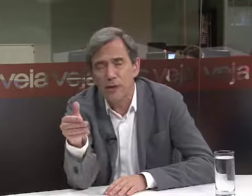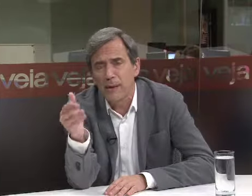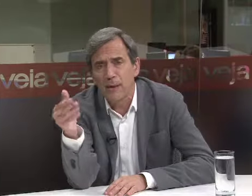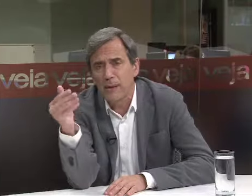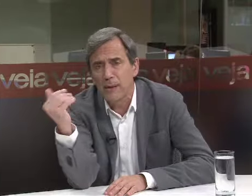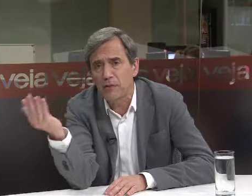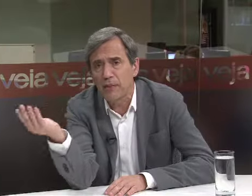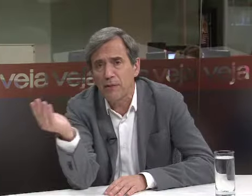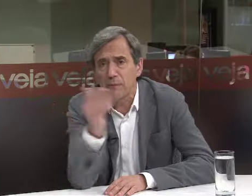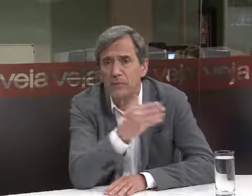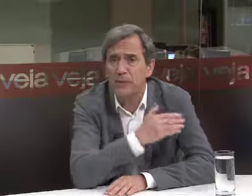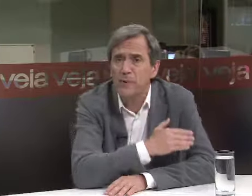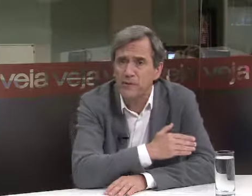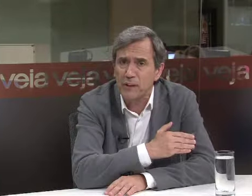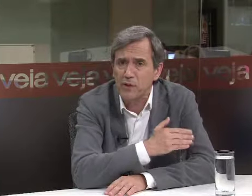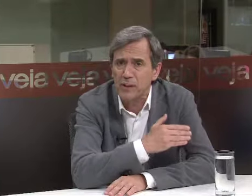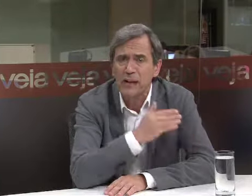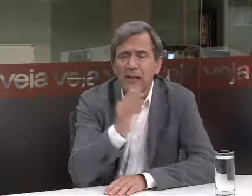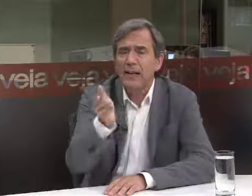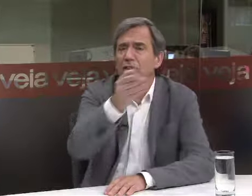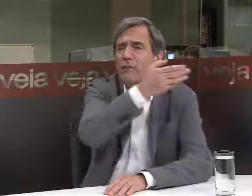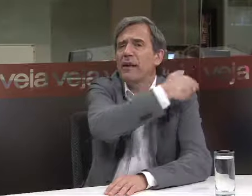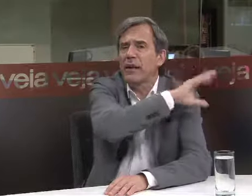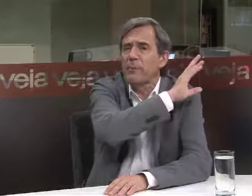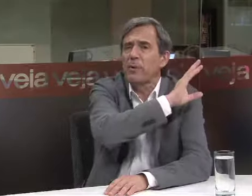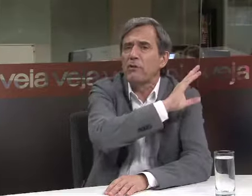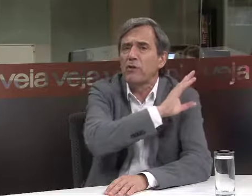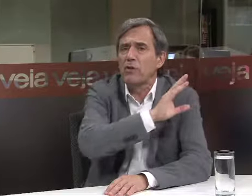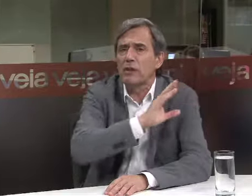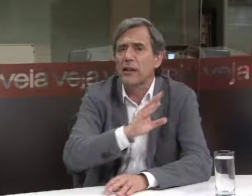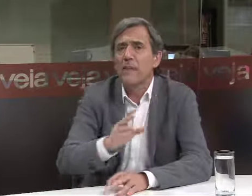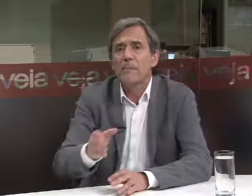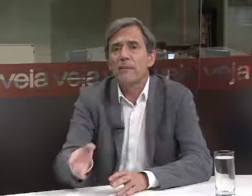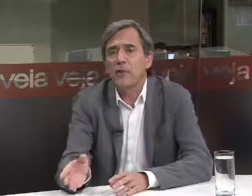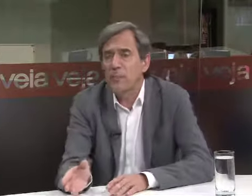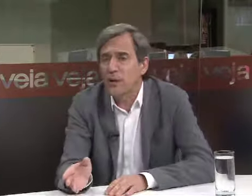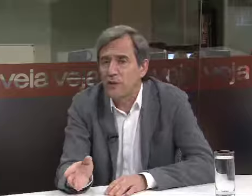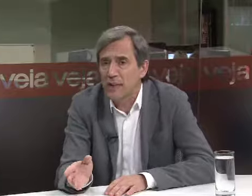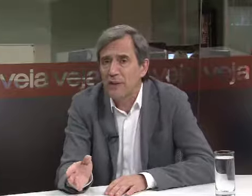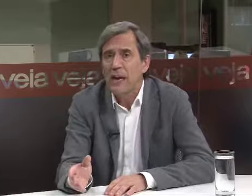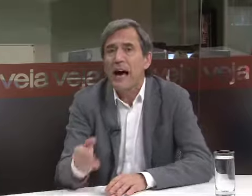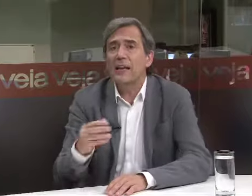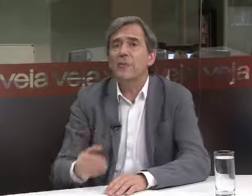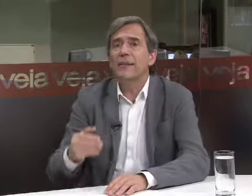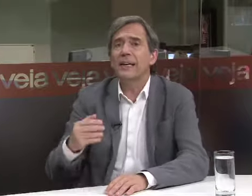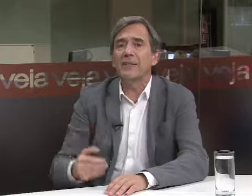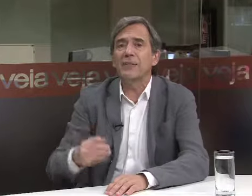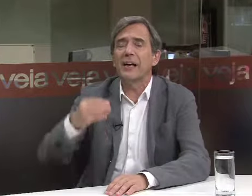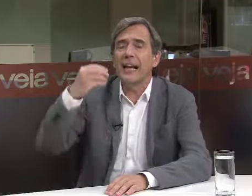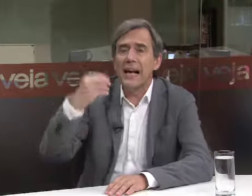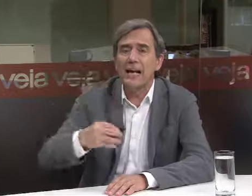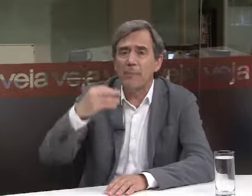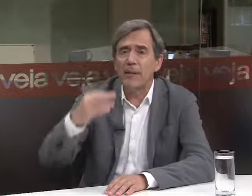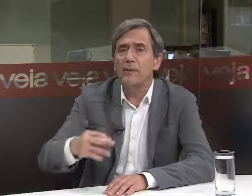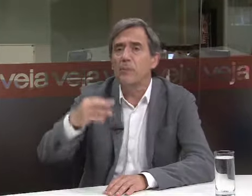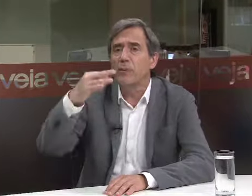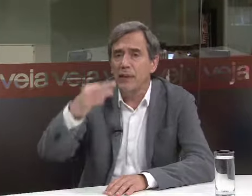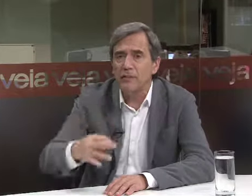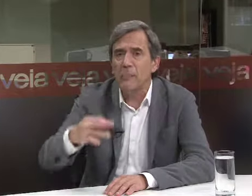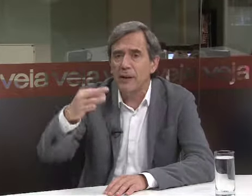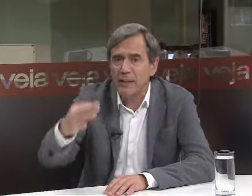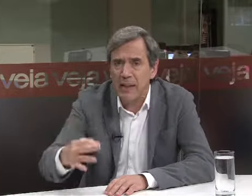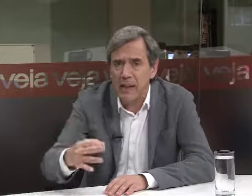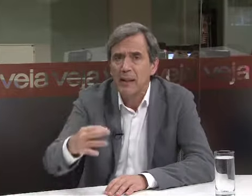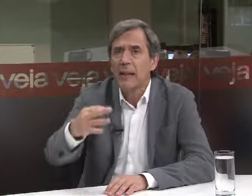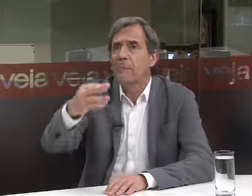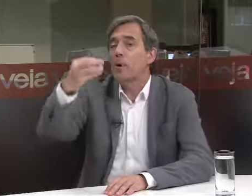afeito fundamentalmente ao STF, mas sim ao STJ. Ele servia lá por STJ, mas não para o STF. Aí uma indicação claramente